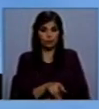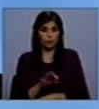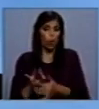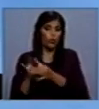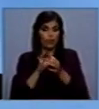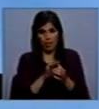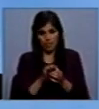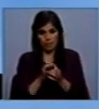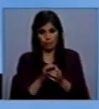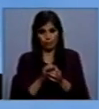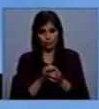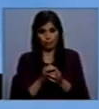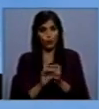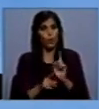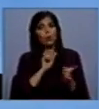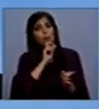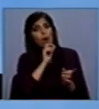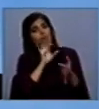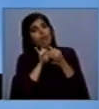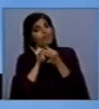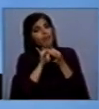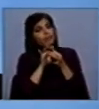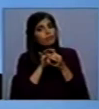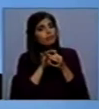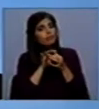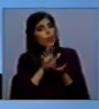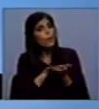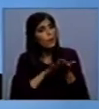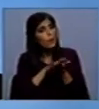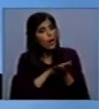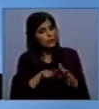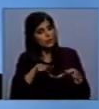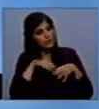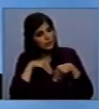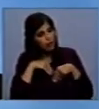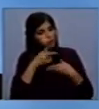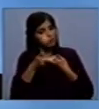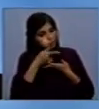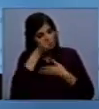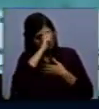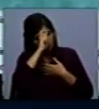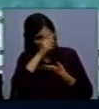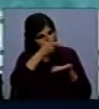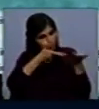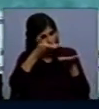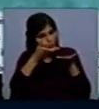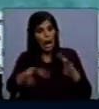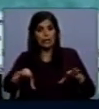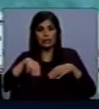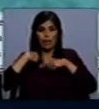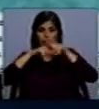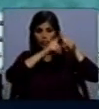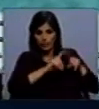daquilo que pode unir a base a natureza é baseado precisando de algo no respeito e na não aceitação da diferença portanto